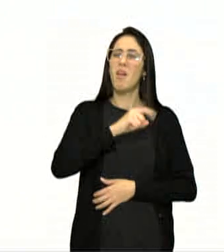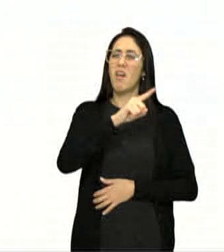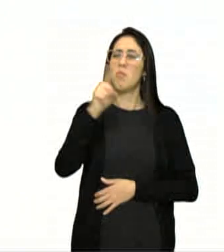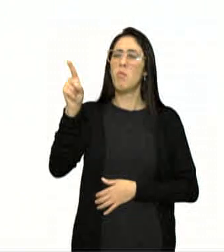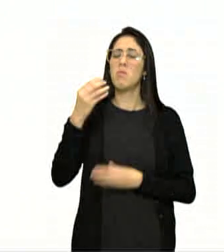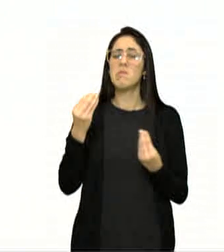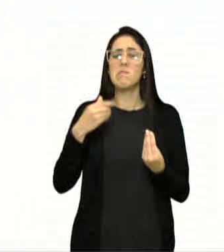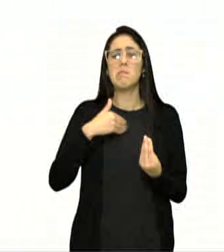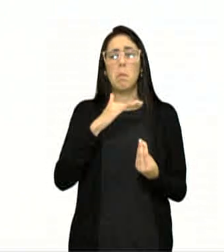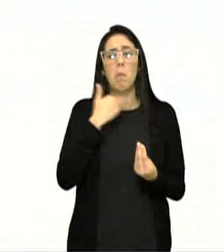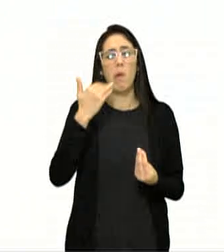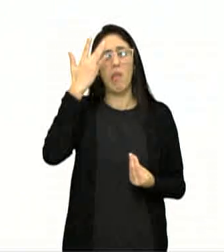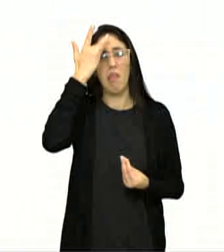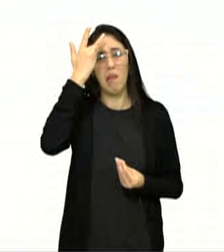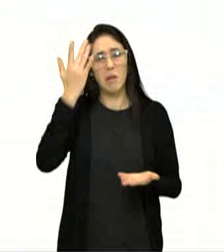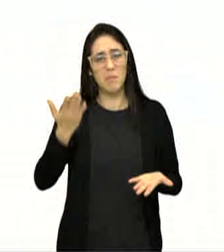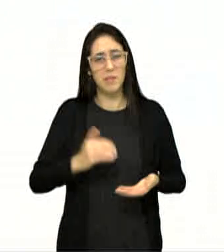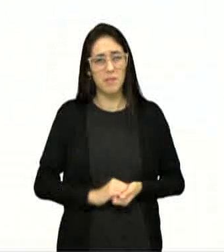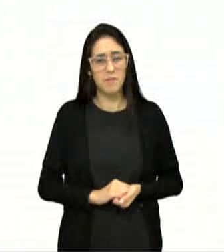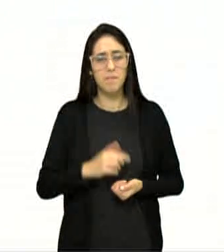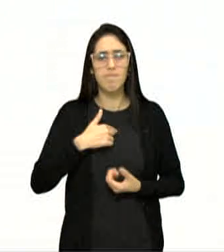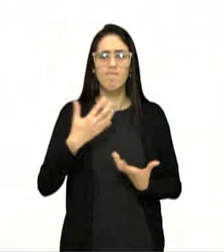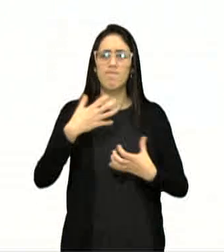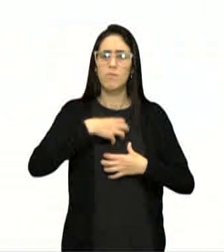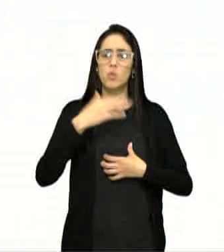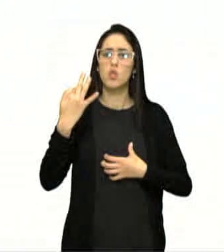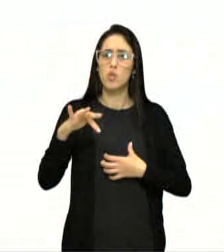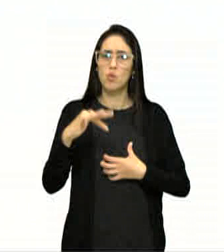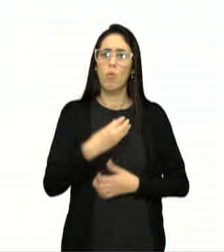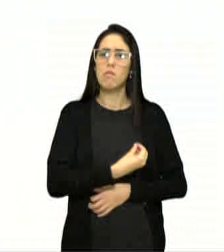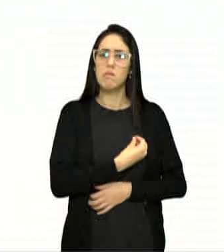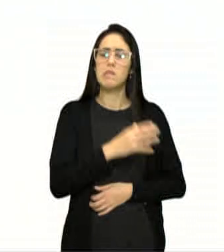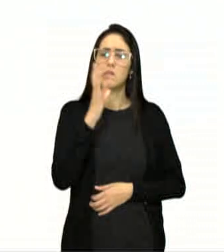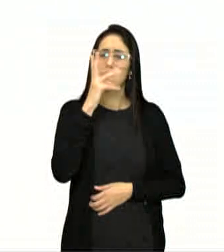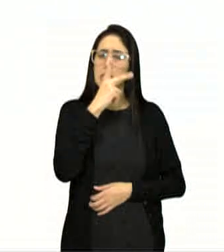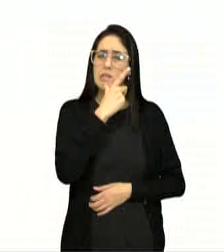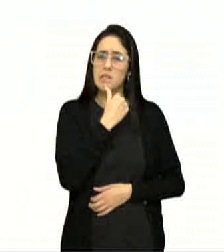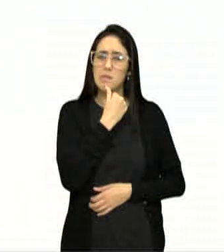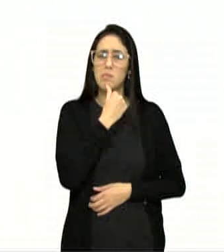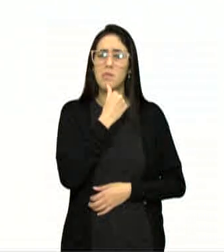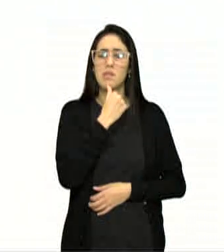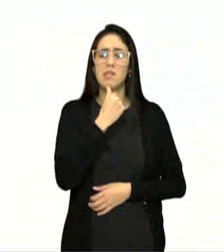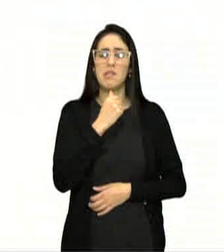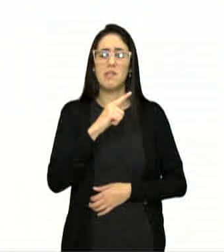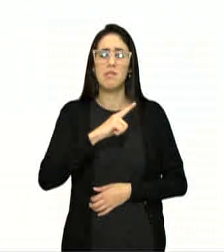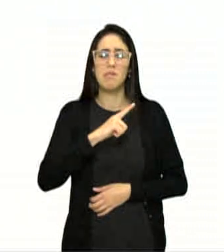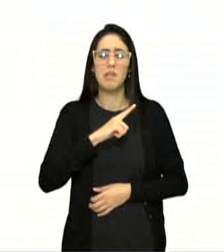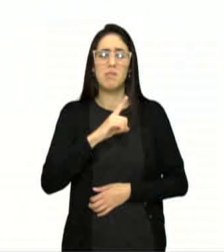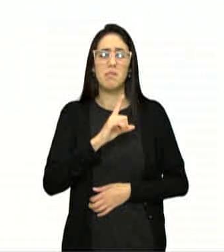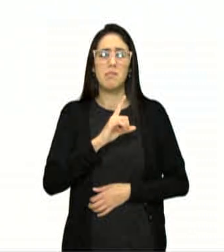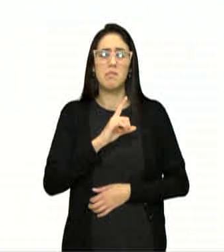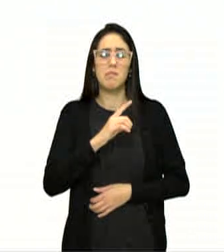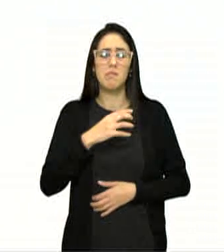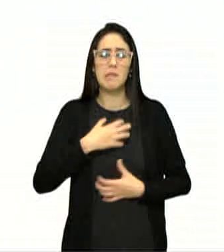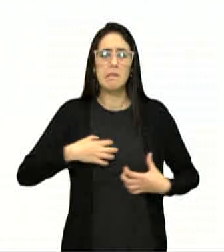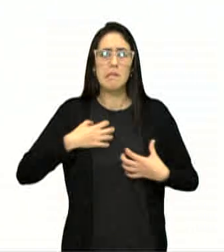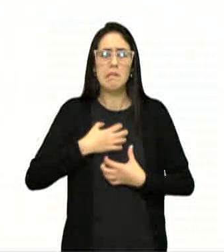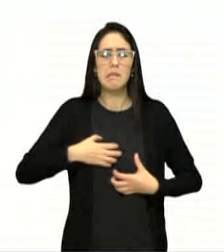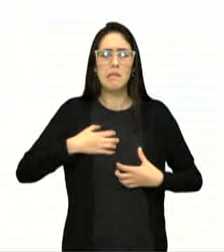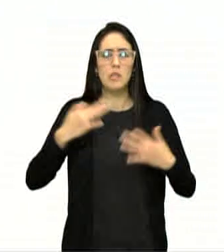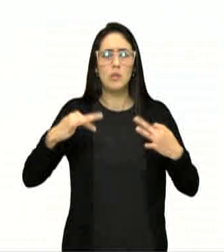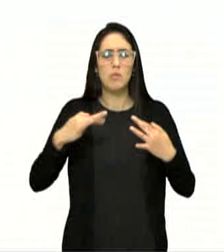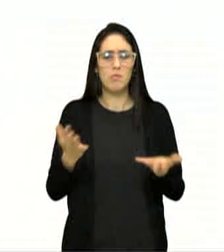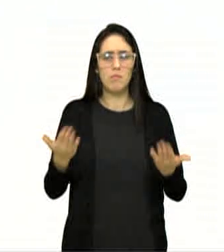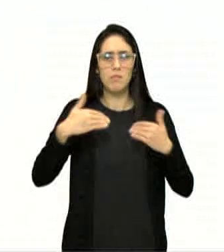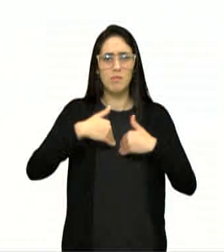amanhã. Mas essa dor da vida que devora, a ânsia da glória, o dolorido afã, a dor no peito,